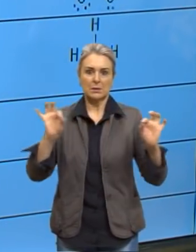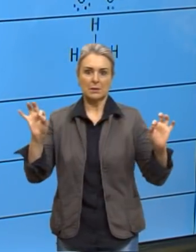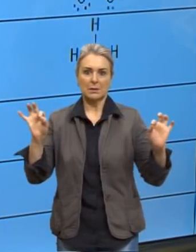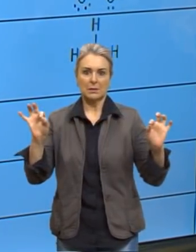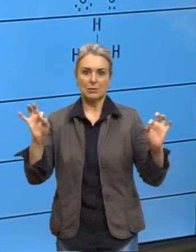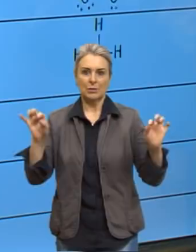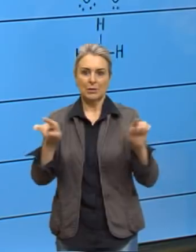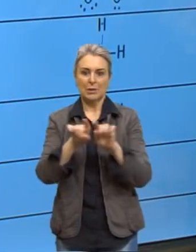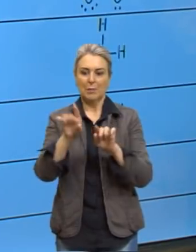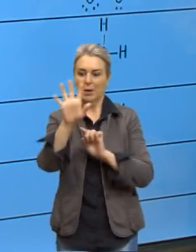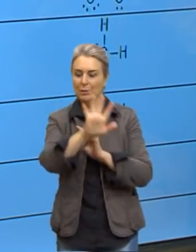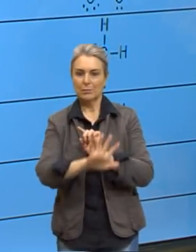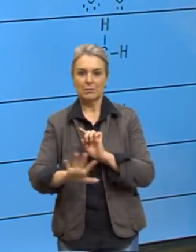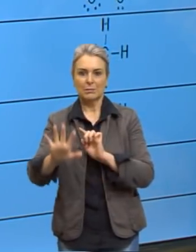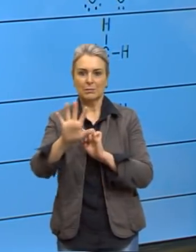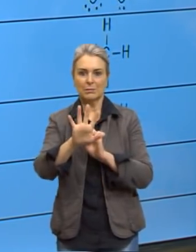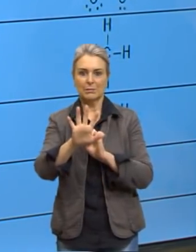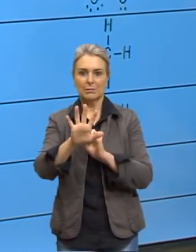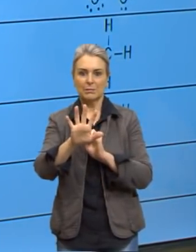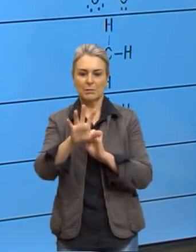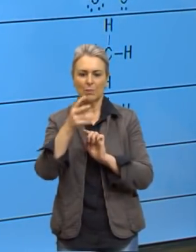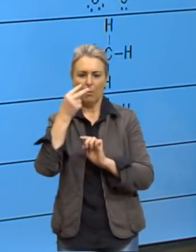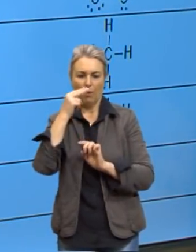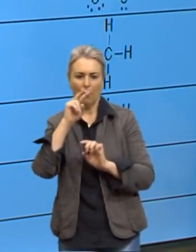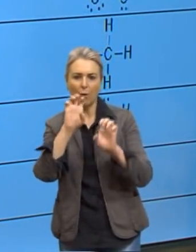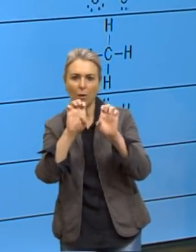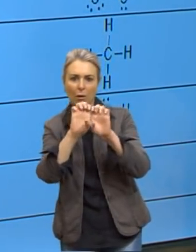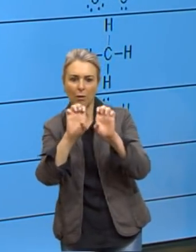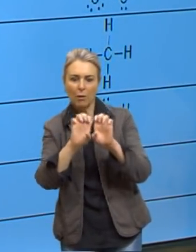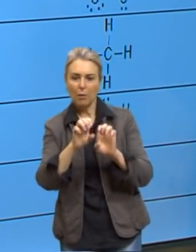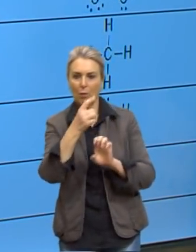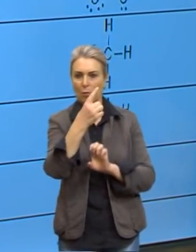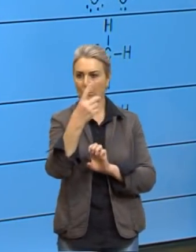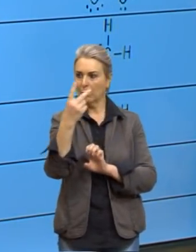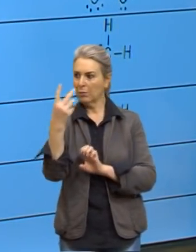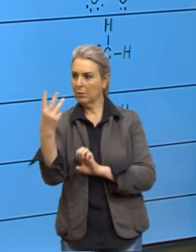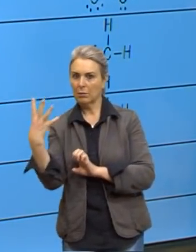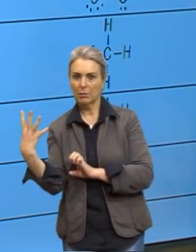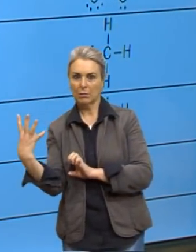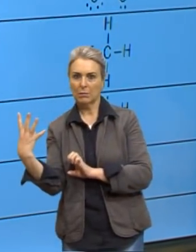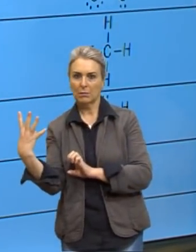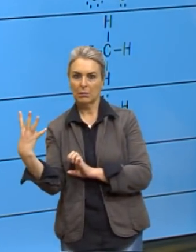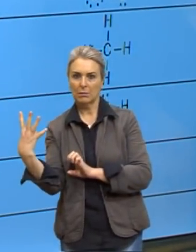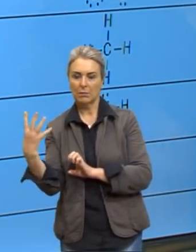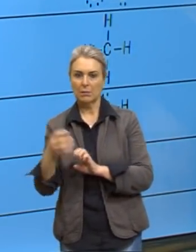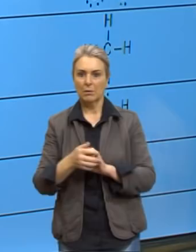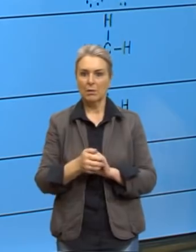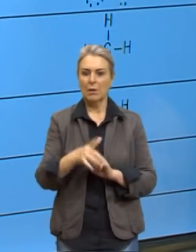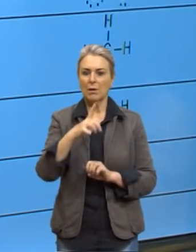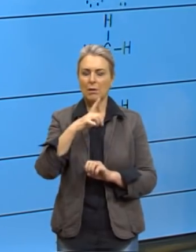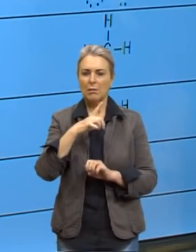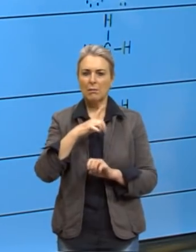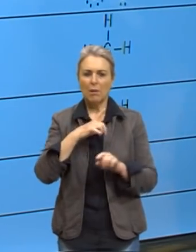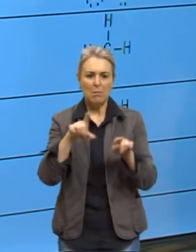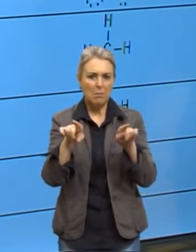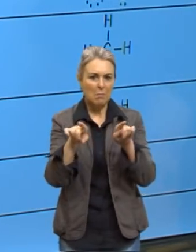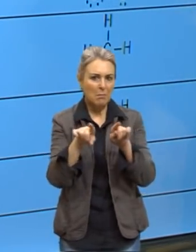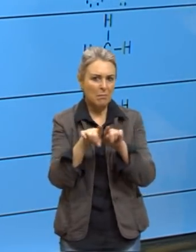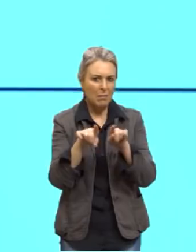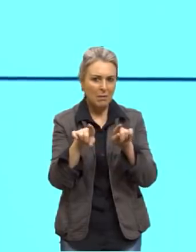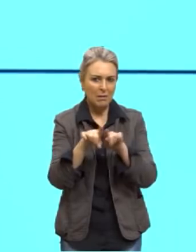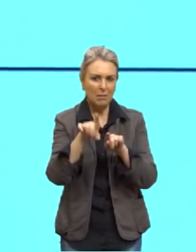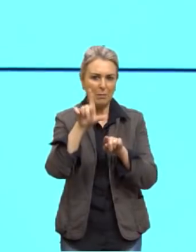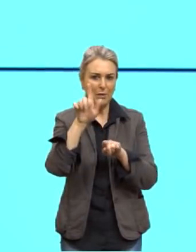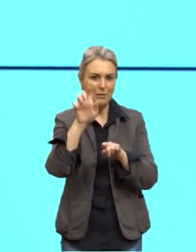espaço seu olhar essa estrutura são um dois três quatro ela tem a mesma